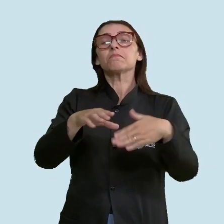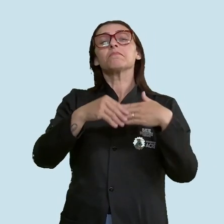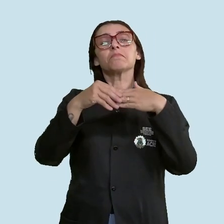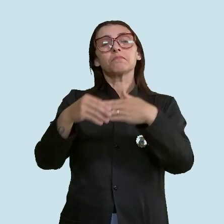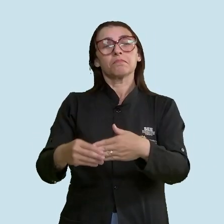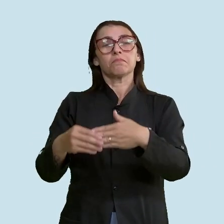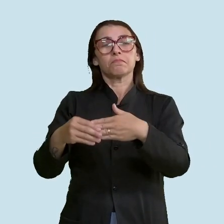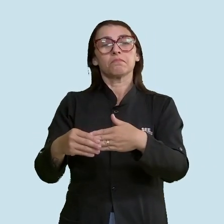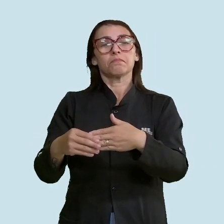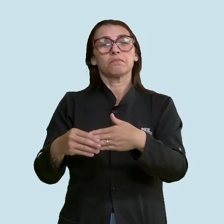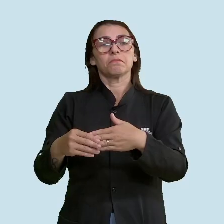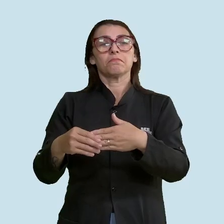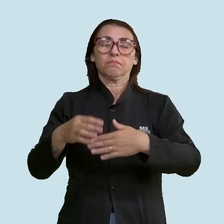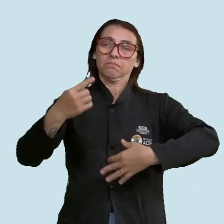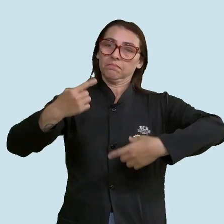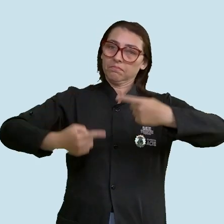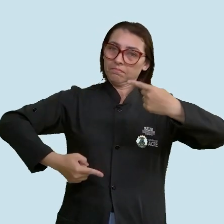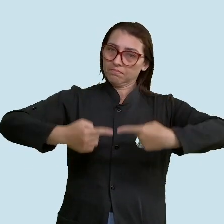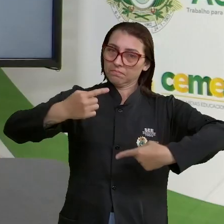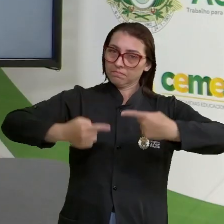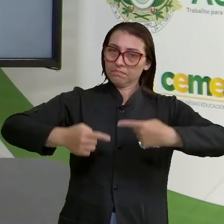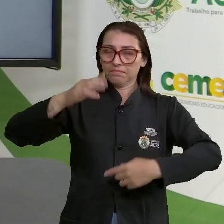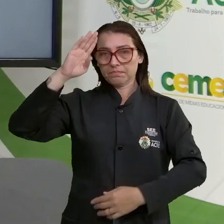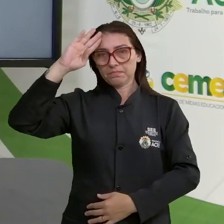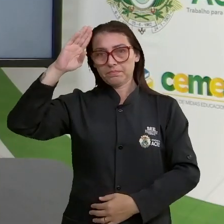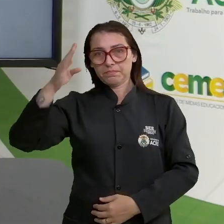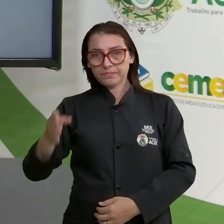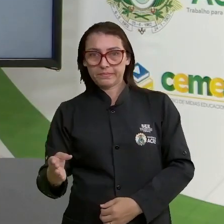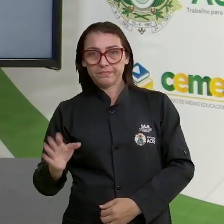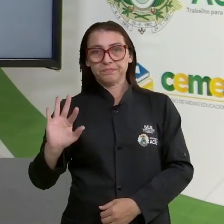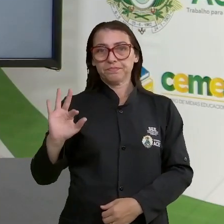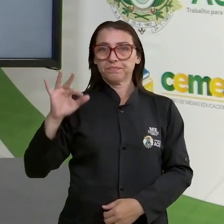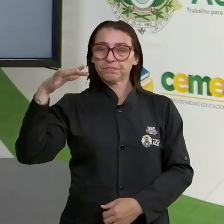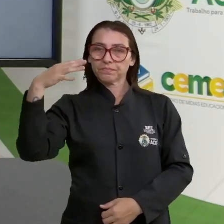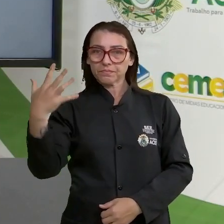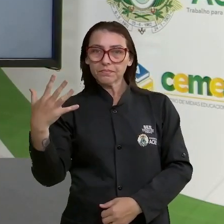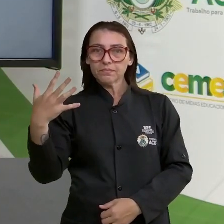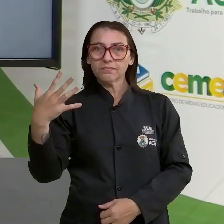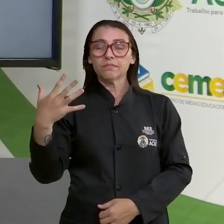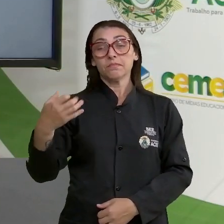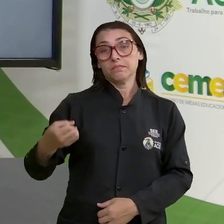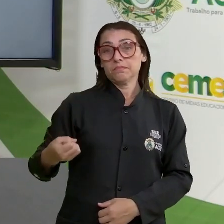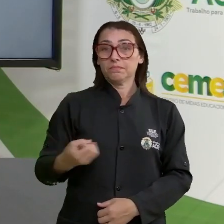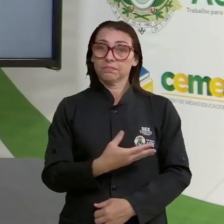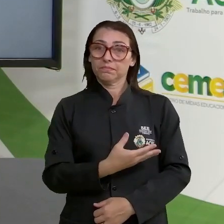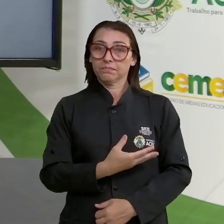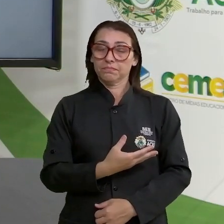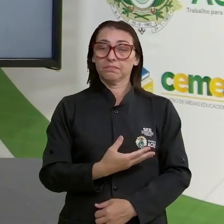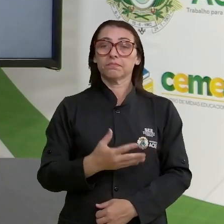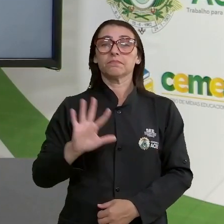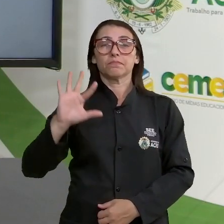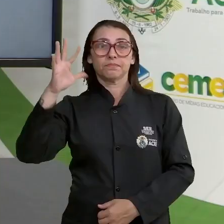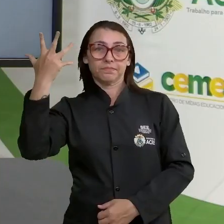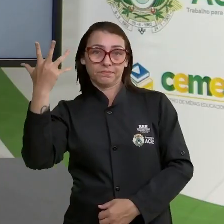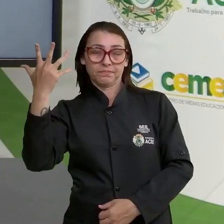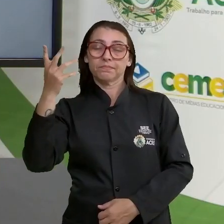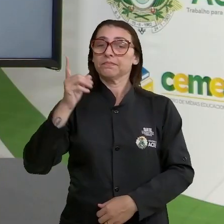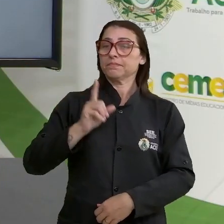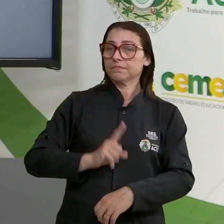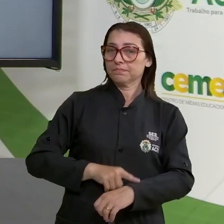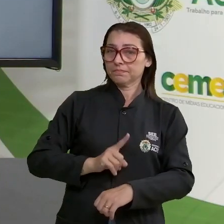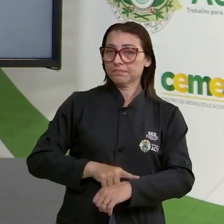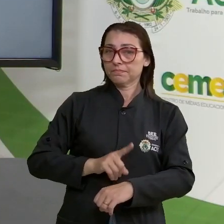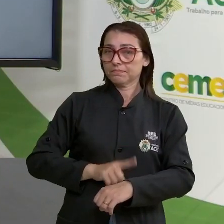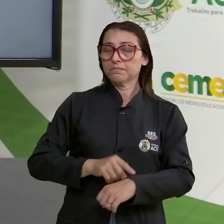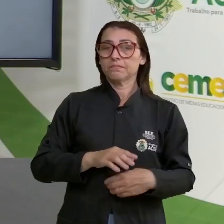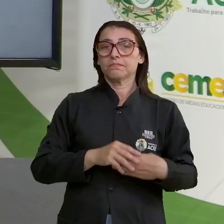teor político e principalmente situações bem atuais, né, que estão acontecendo ali naquele momento.